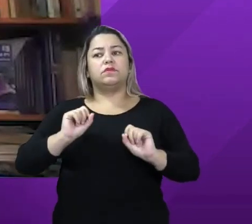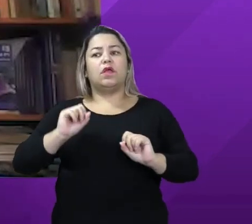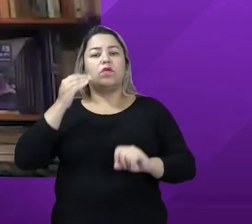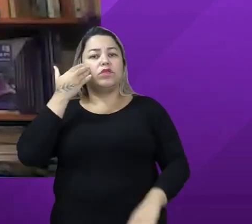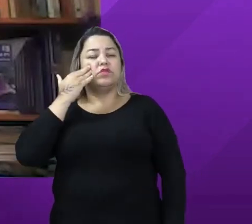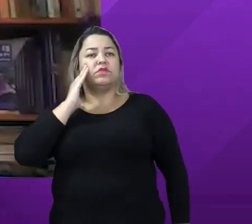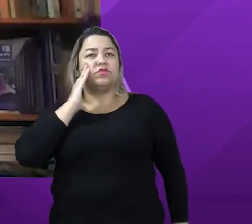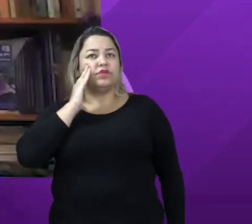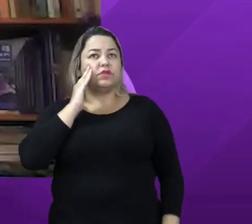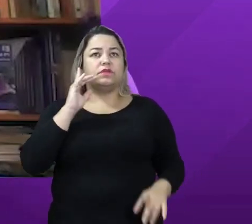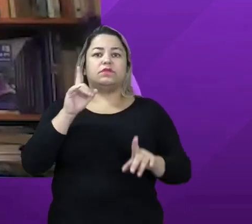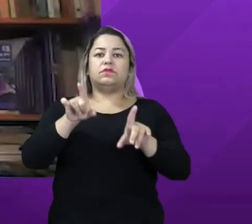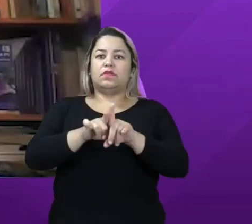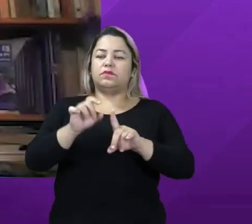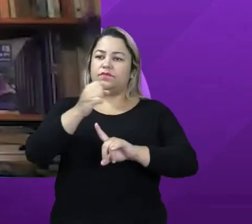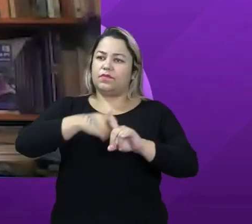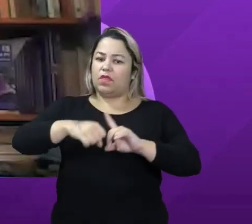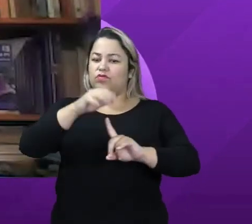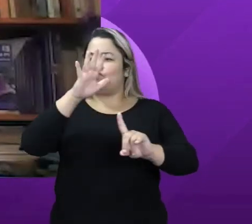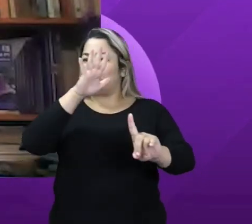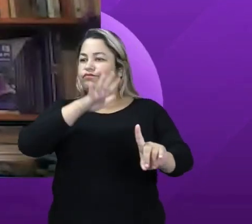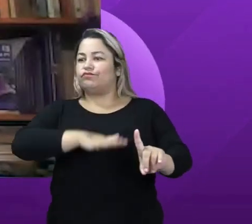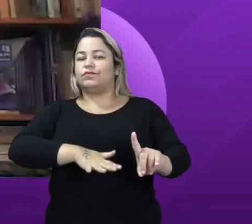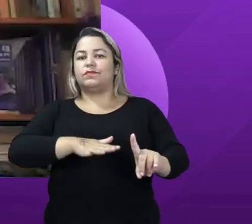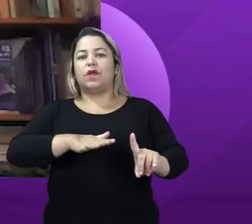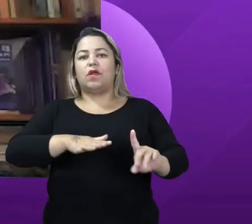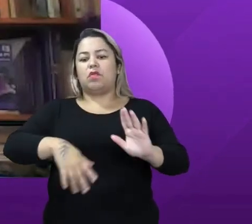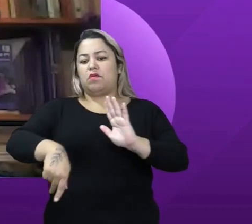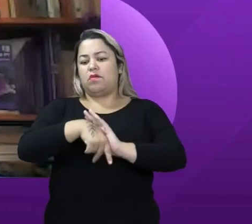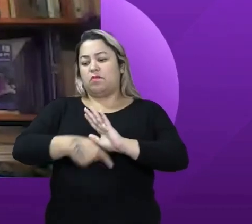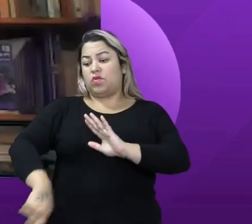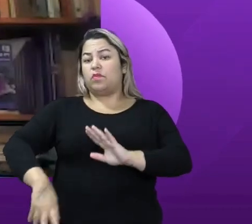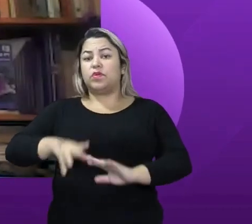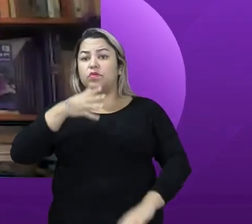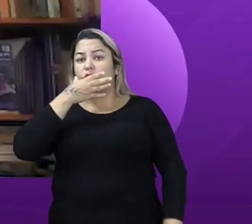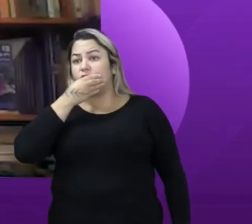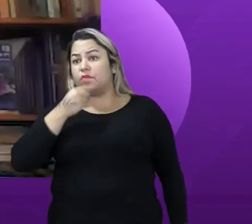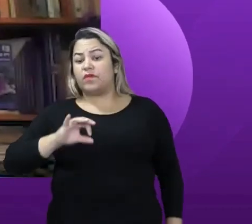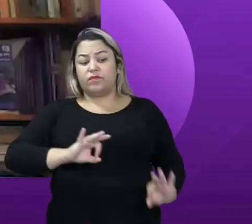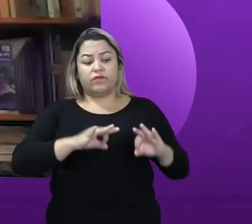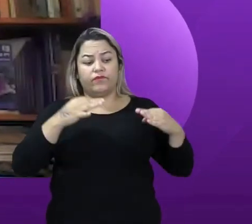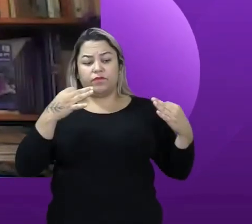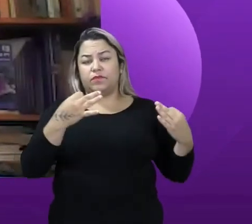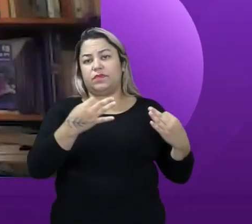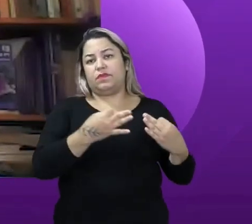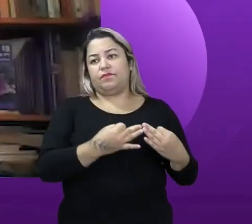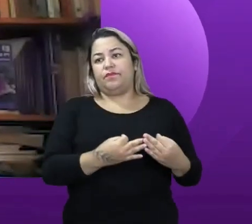numa posição subordinada a uma hierarquia masculina, a uma hierarquia familiar.